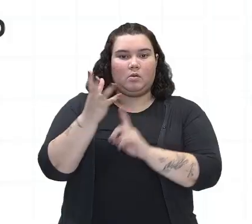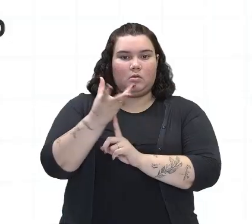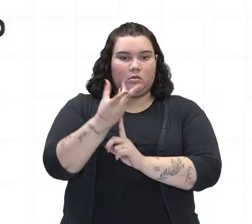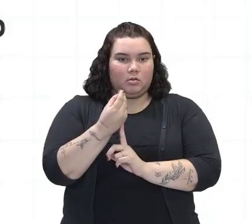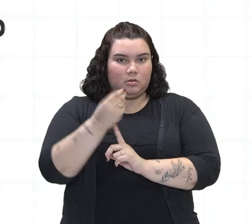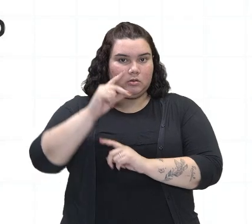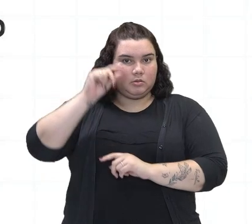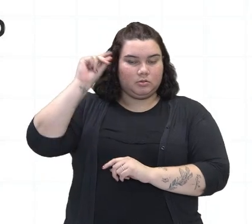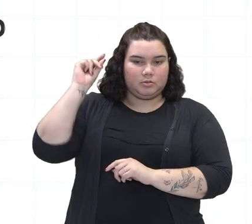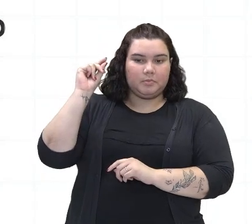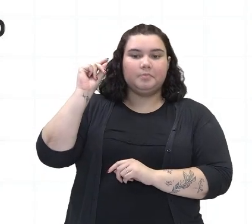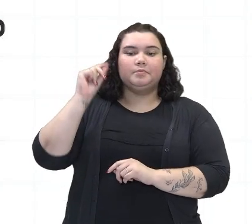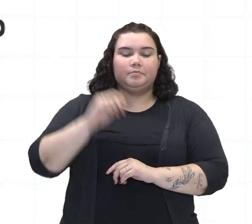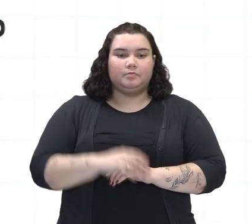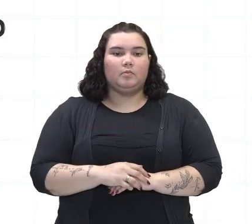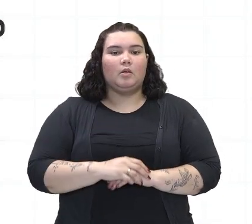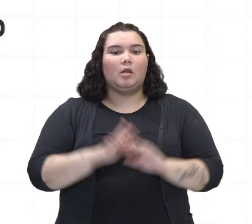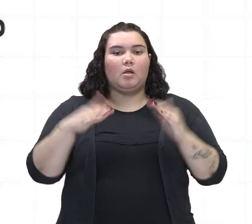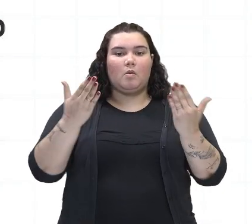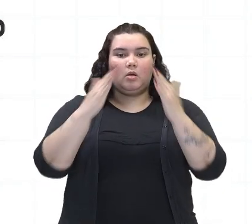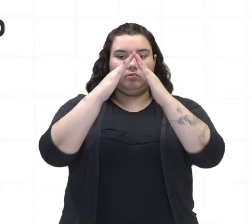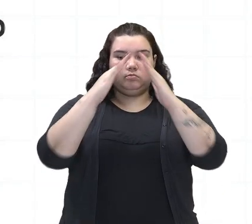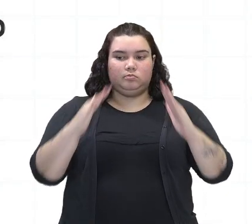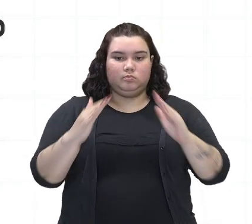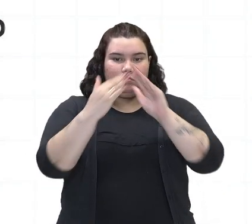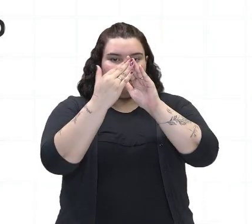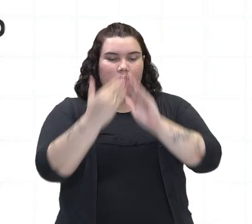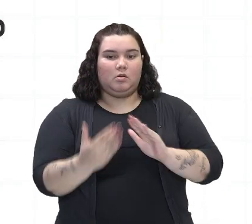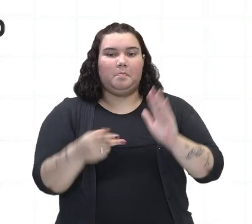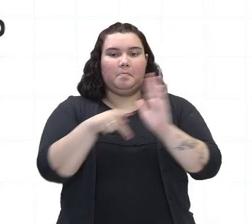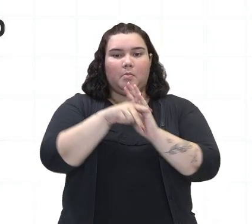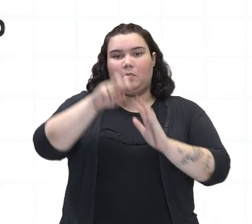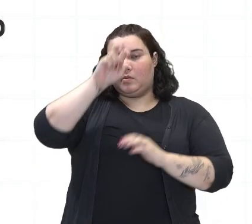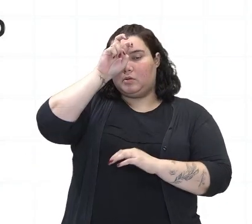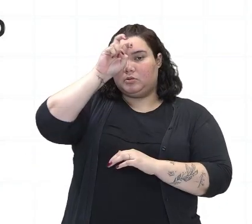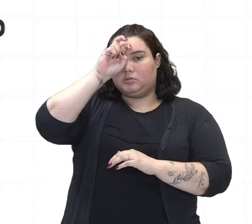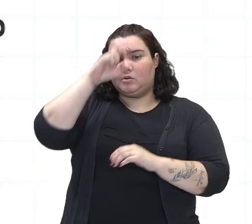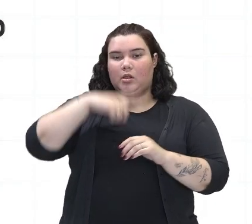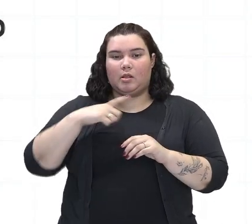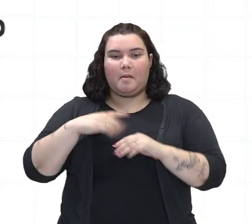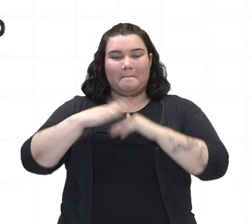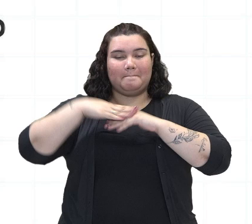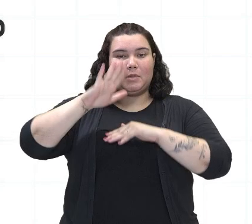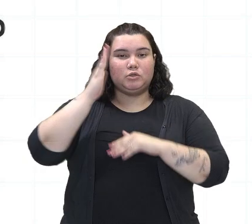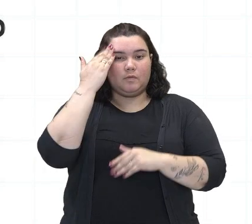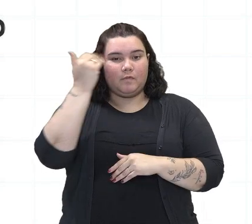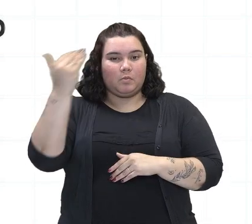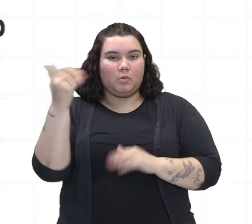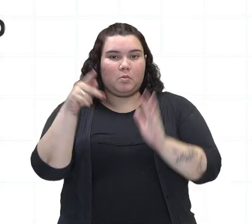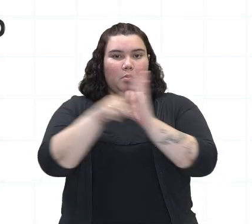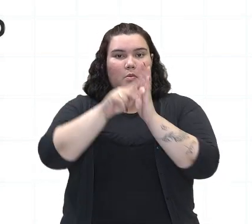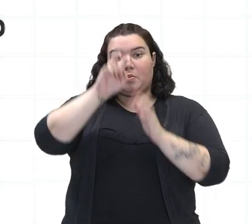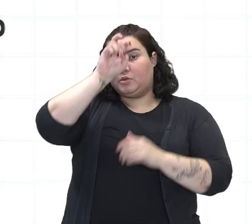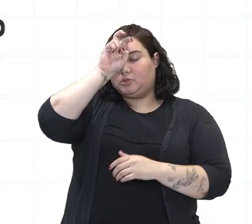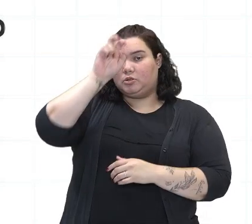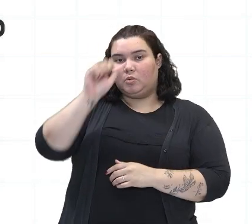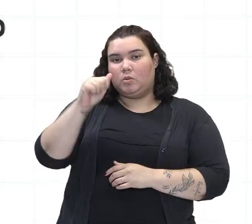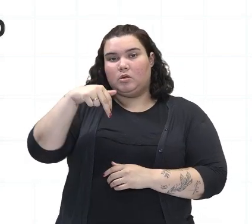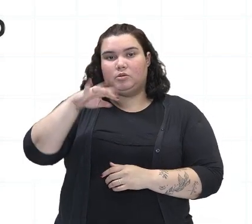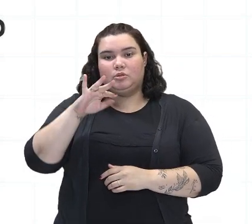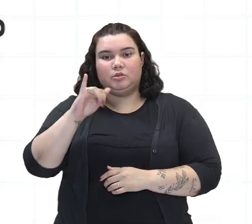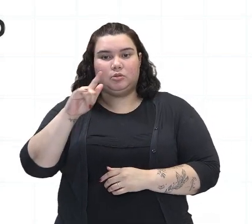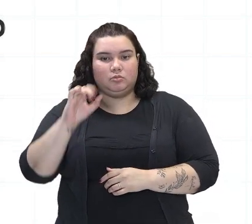antiga. As pirâmides egípcias são as obras arquitetônicas mais famosas do Egito Antigo. Elas